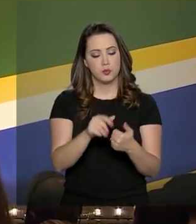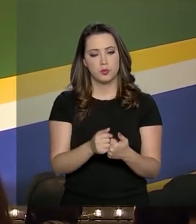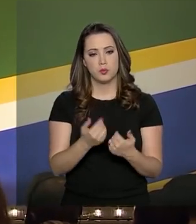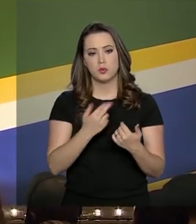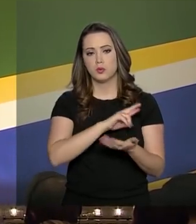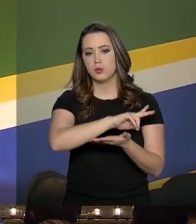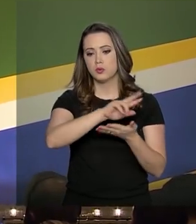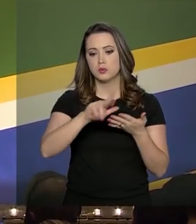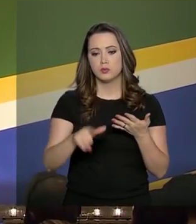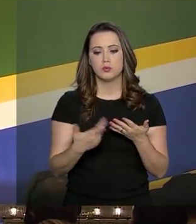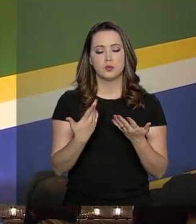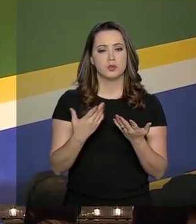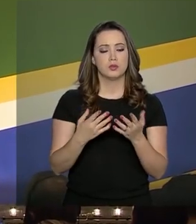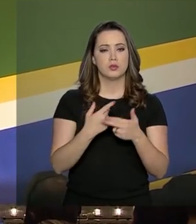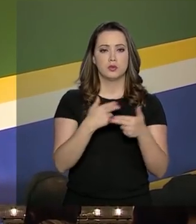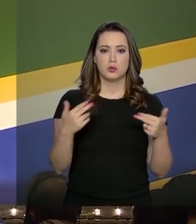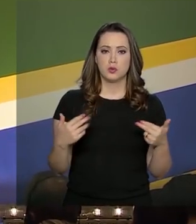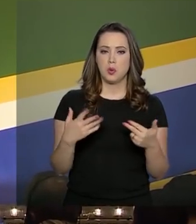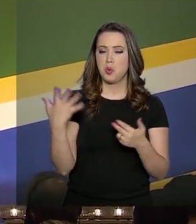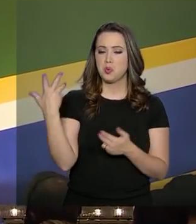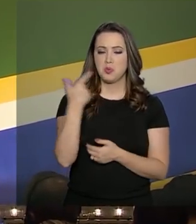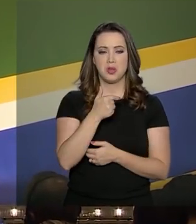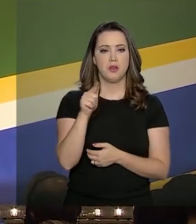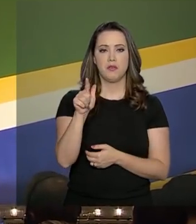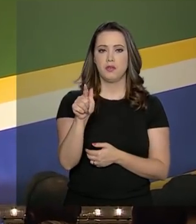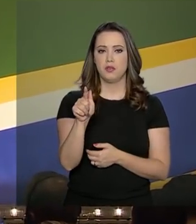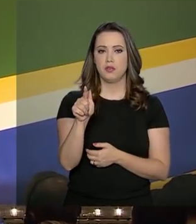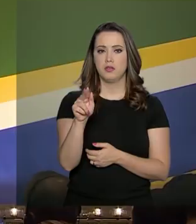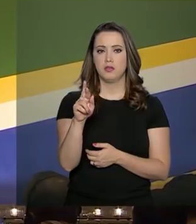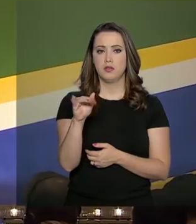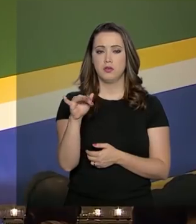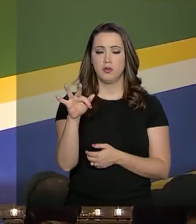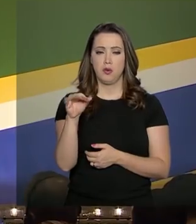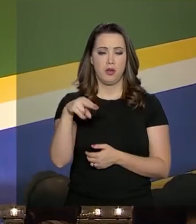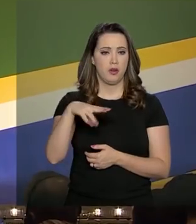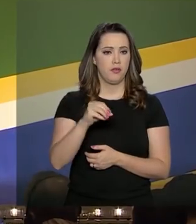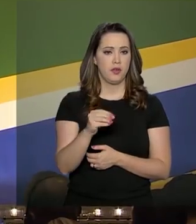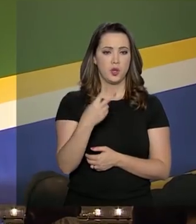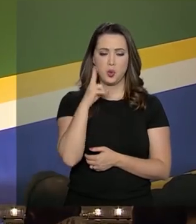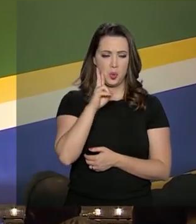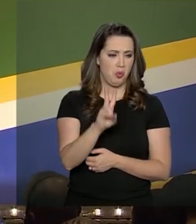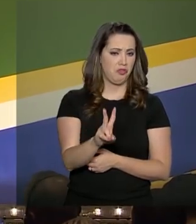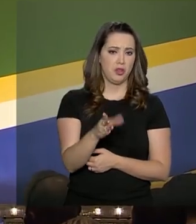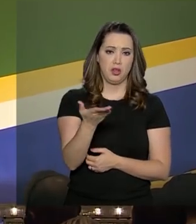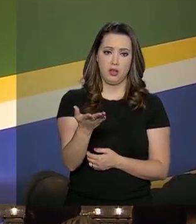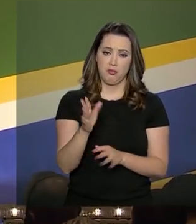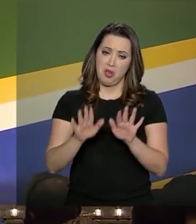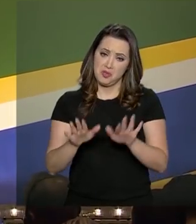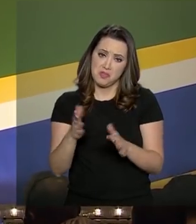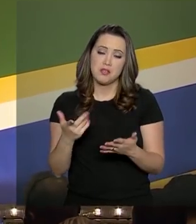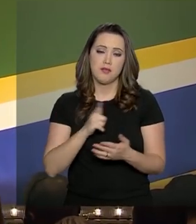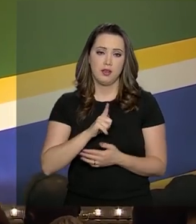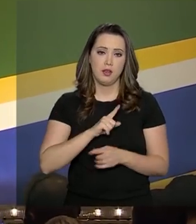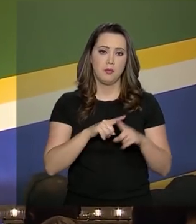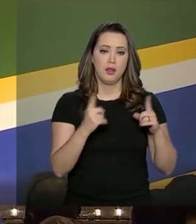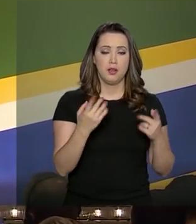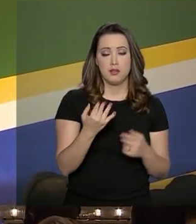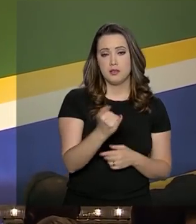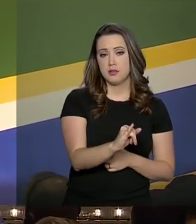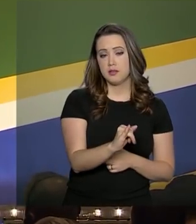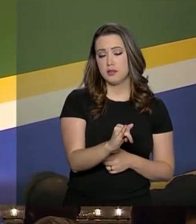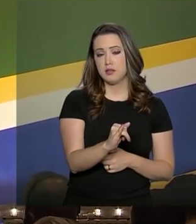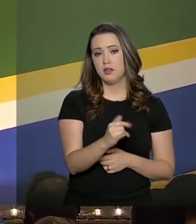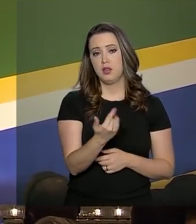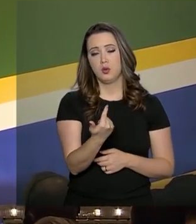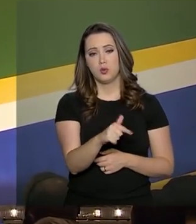das maravilhas do grafeno. Eu não vi aqui, talvez tenha. Se não tiver, vamos trabalhar juntos. Temos a segunda